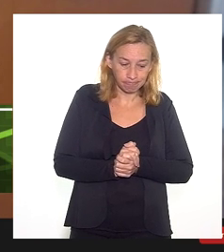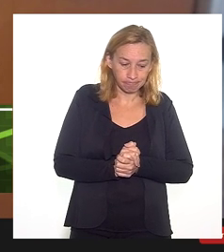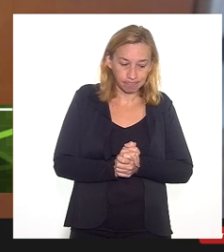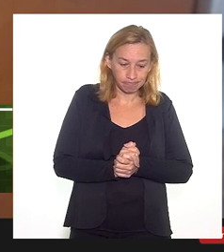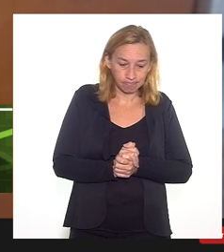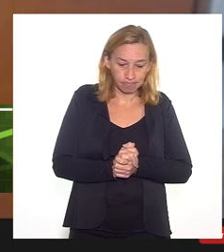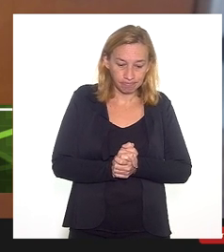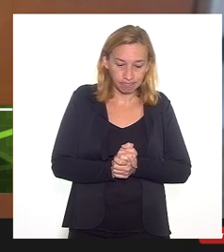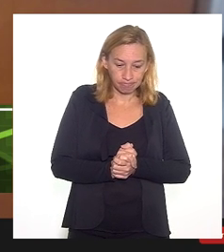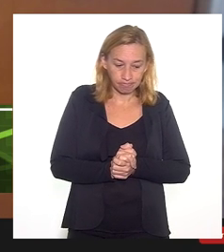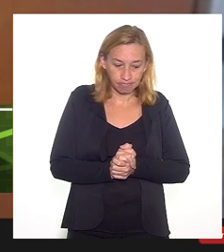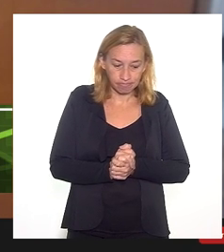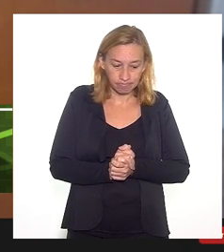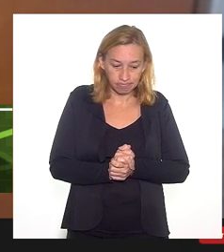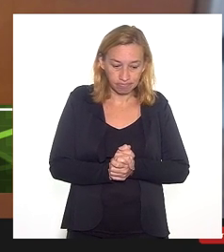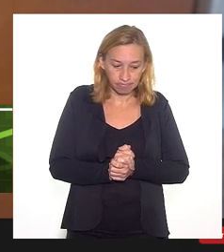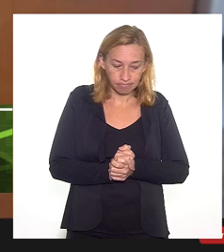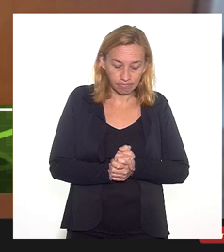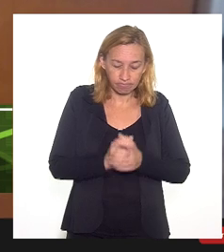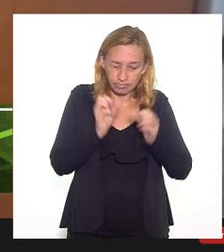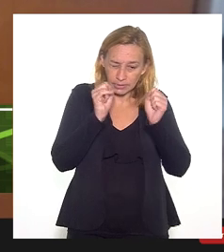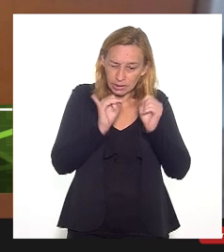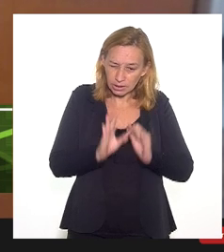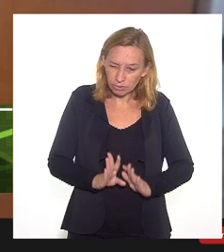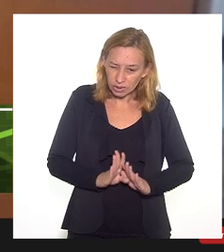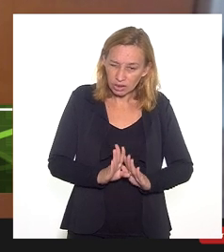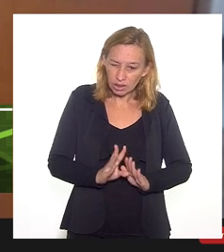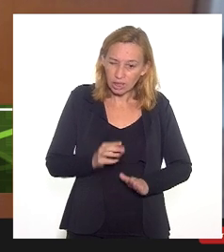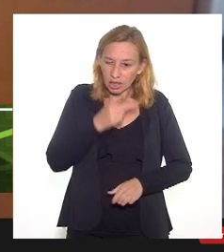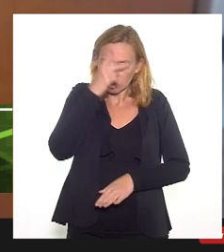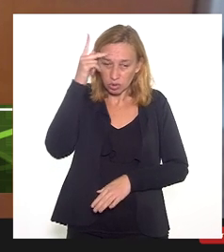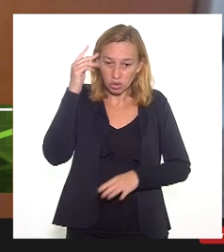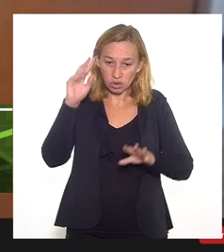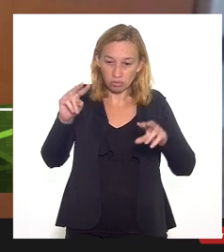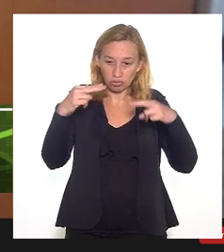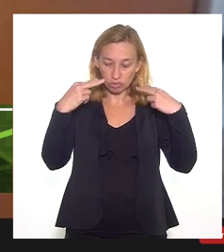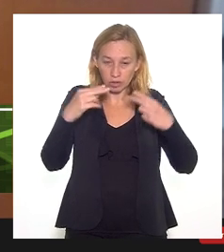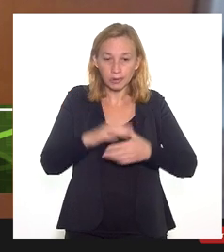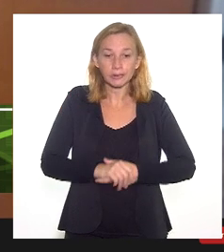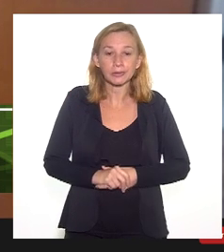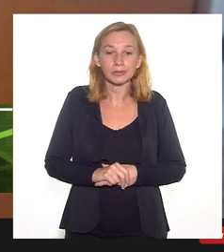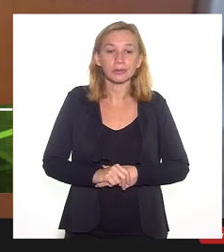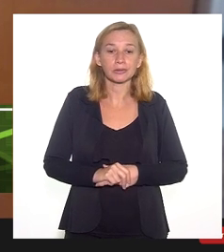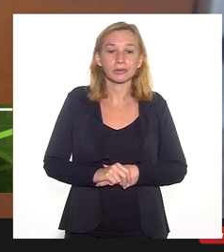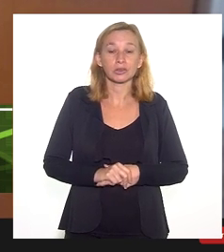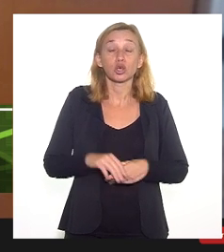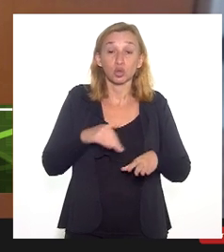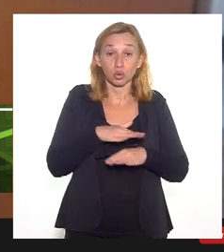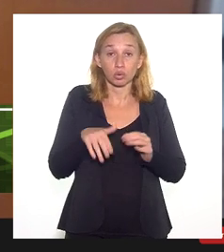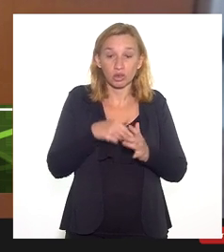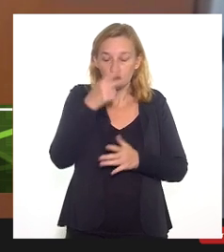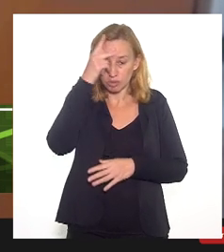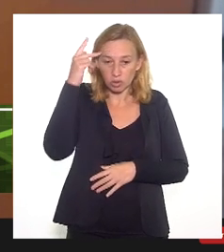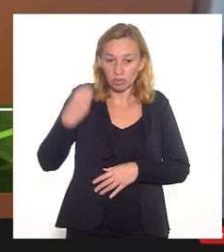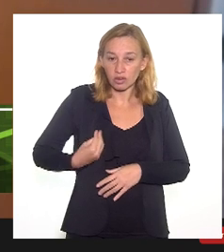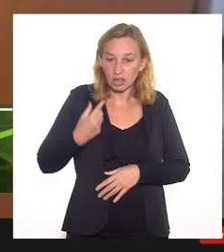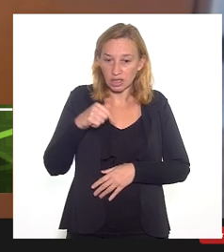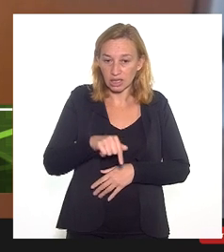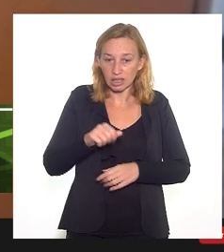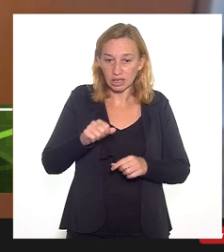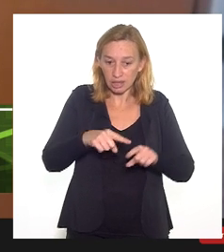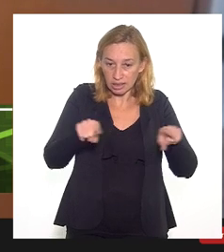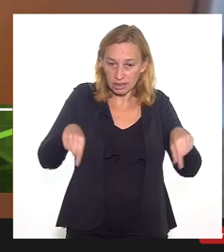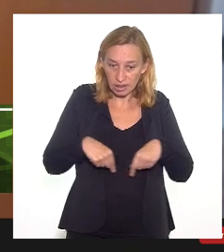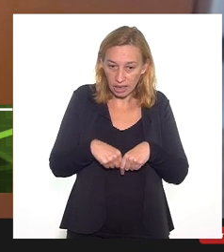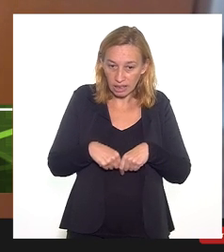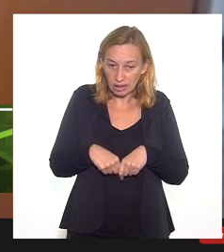uma explicação para quem está nos assistindo, praticamente todo mundo que participa aqui na sala